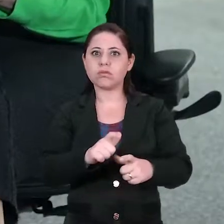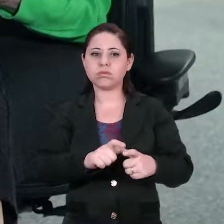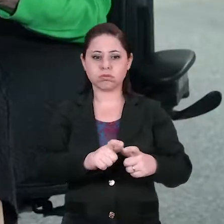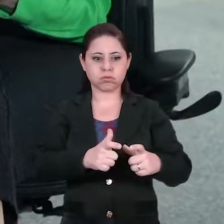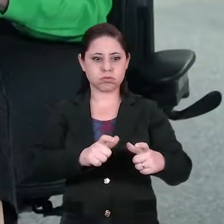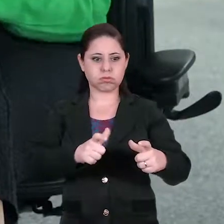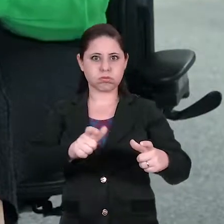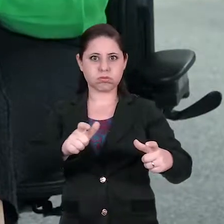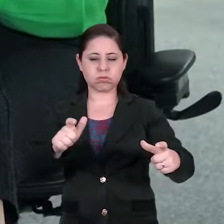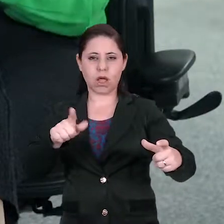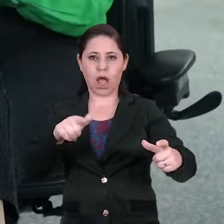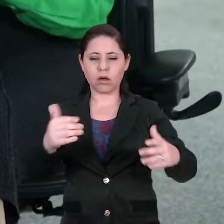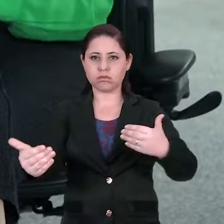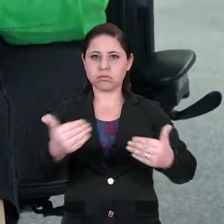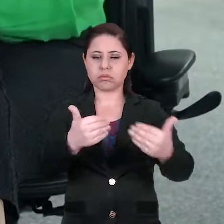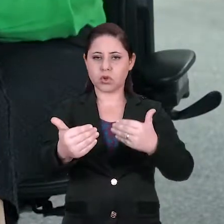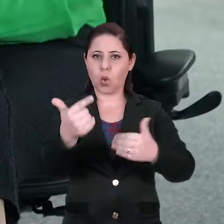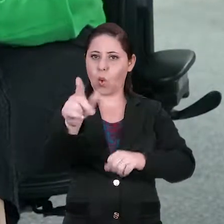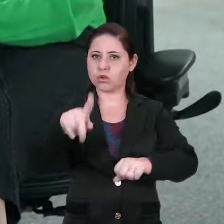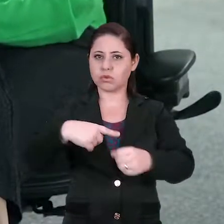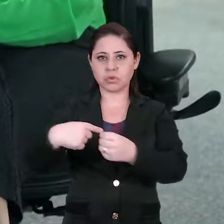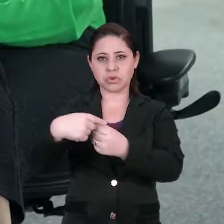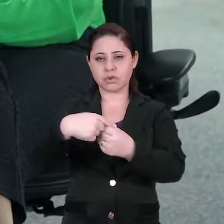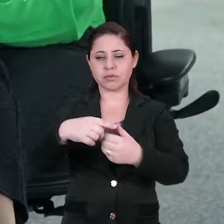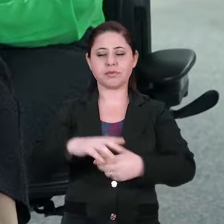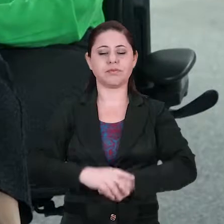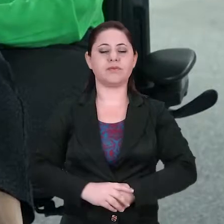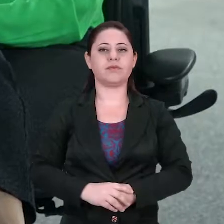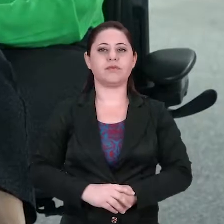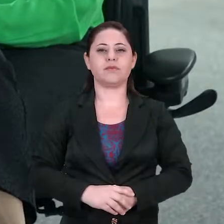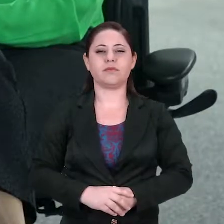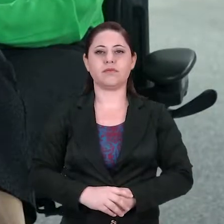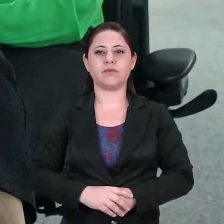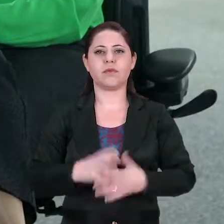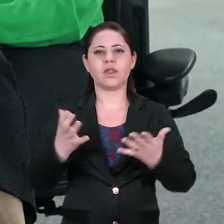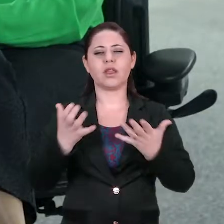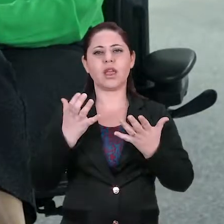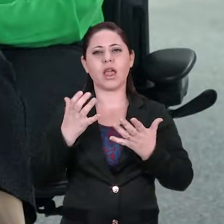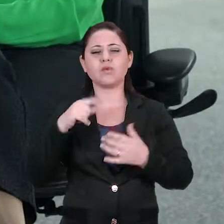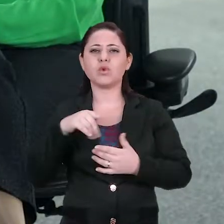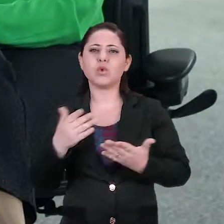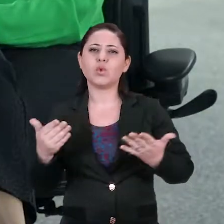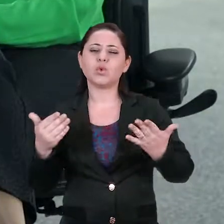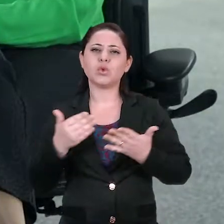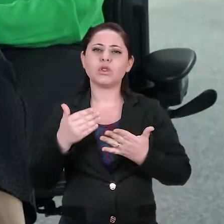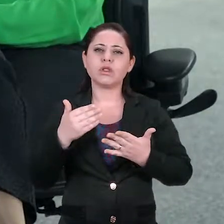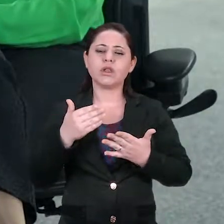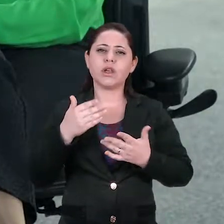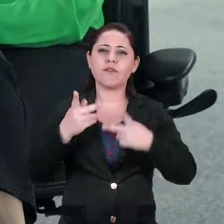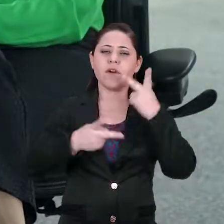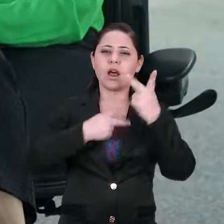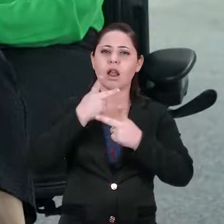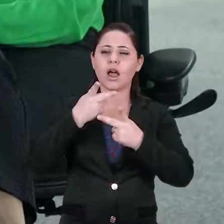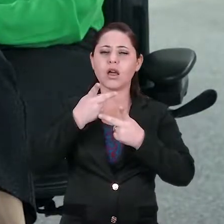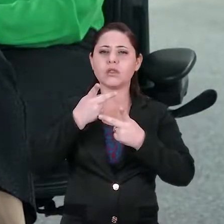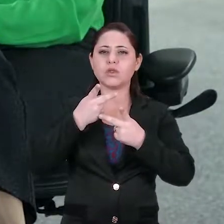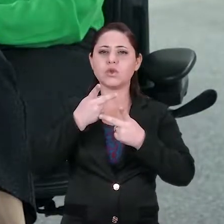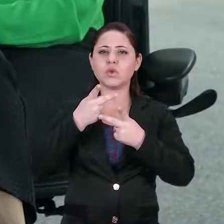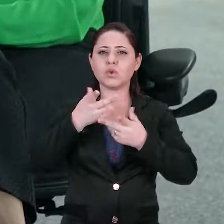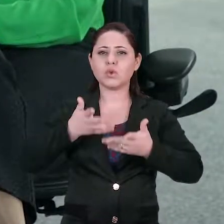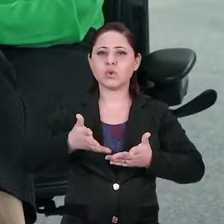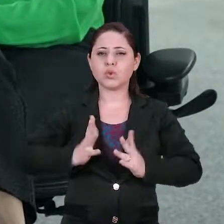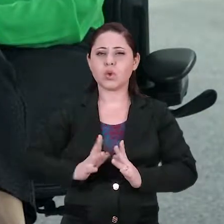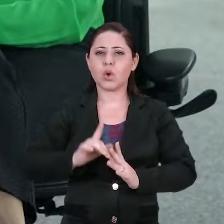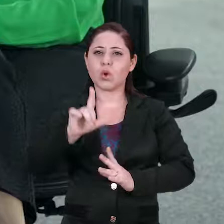vê, Jardim aí é um entroncamento para vários outros municípios. Mas eu quero você deu um gancho aqui, professora Marisa, a respeito